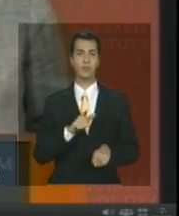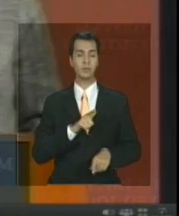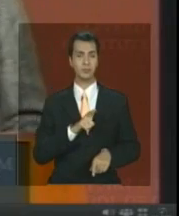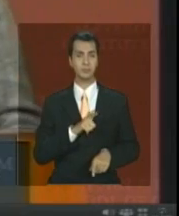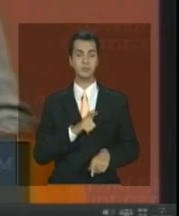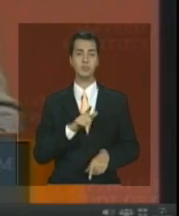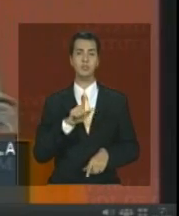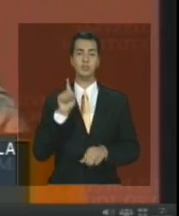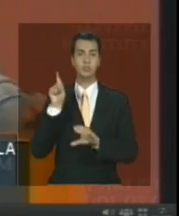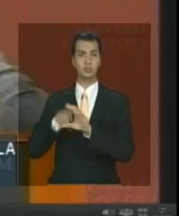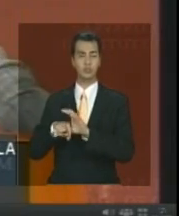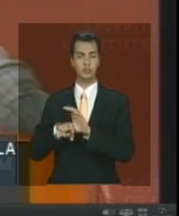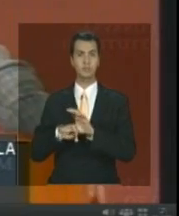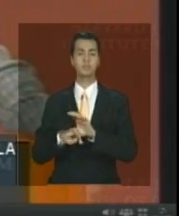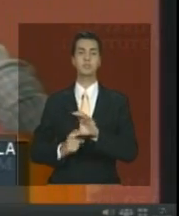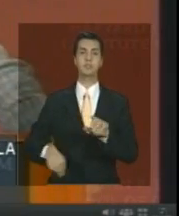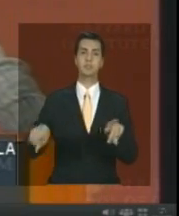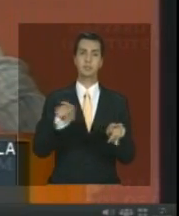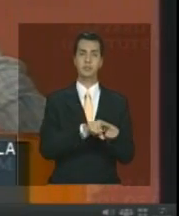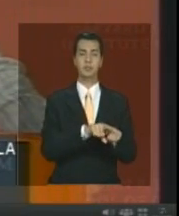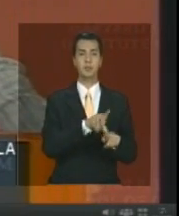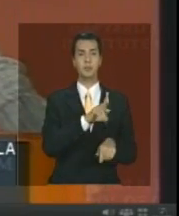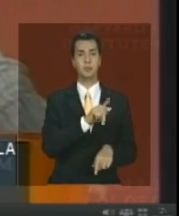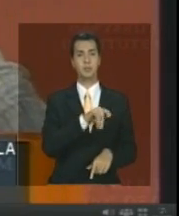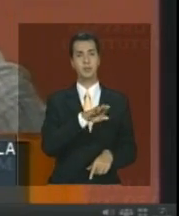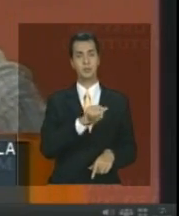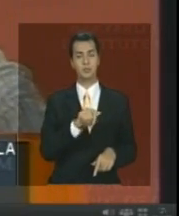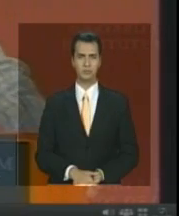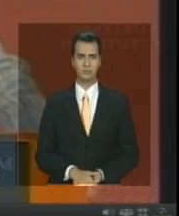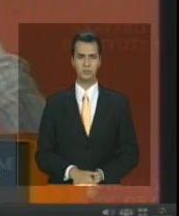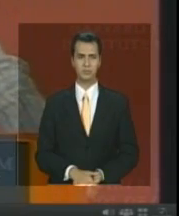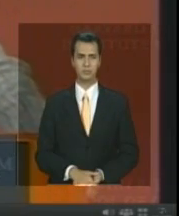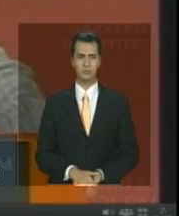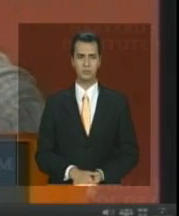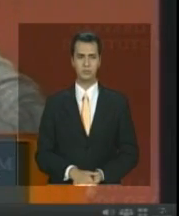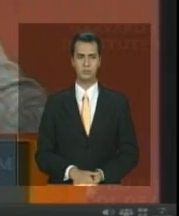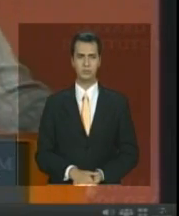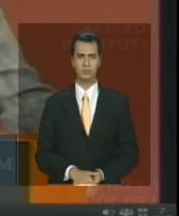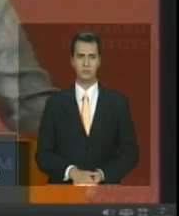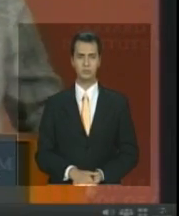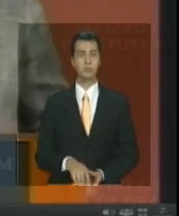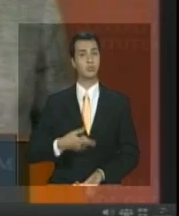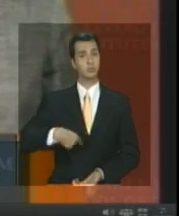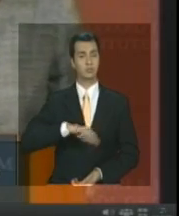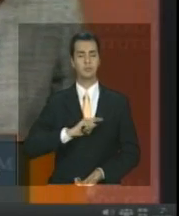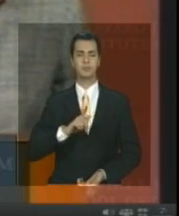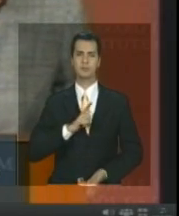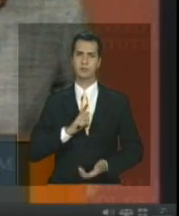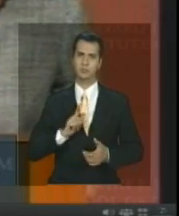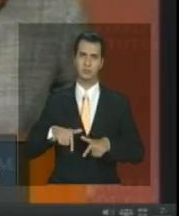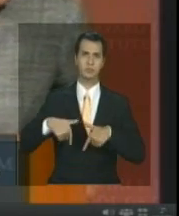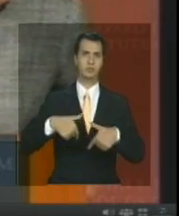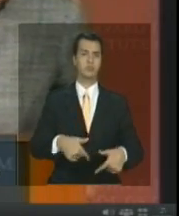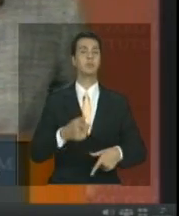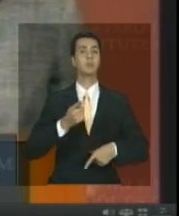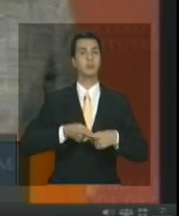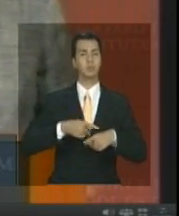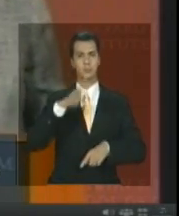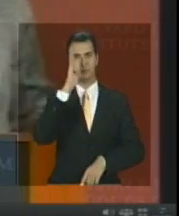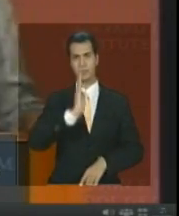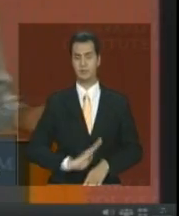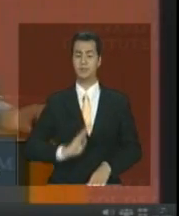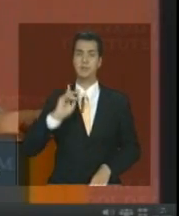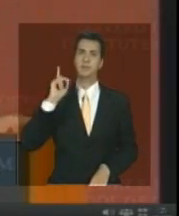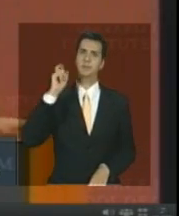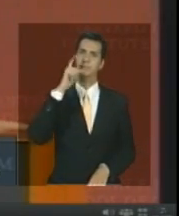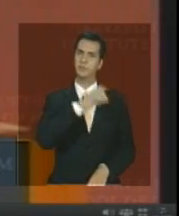dívida líquida sobre PIB é um dos indicadores. Mas, imensos desafios, até porque o Brasil é um país complexo. Nós temos